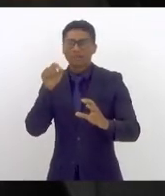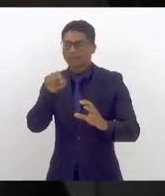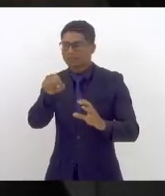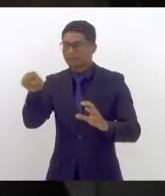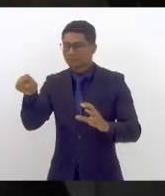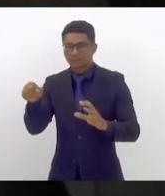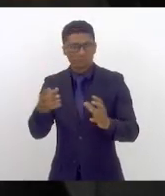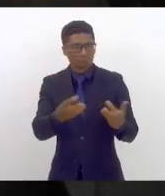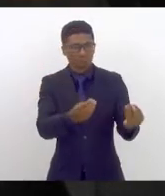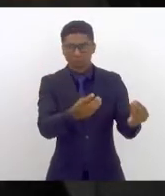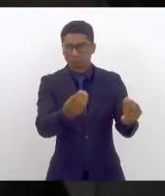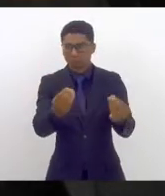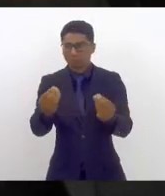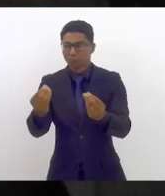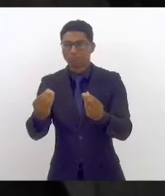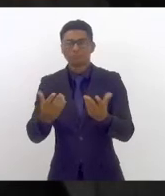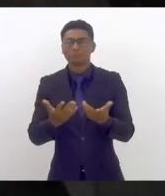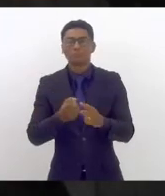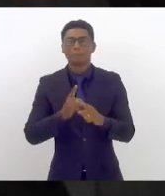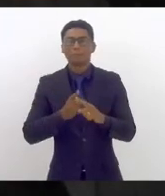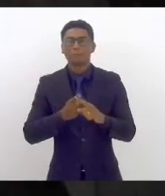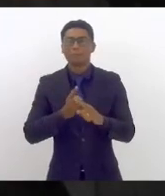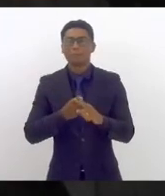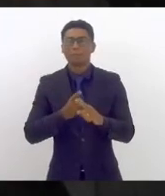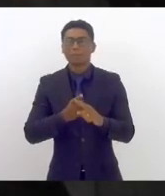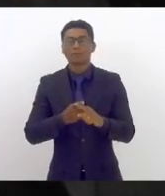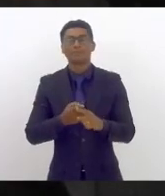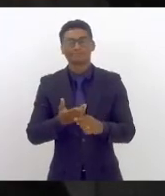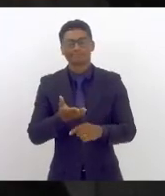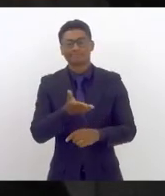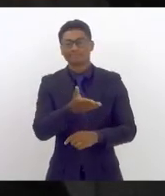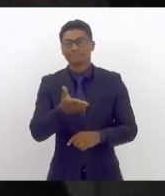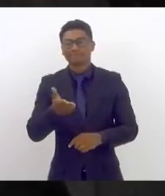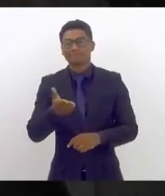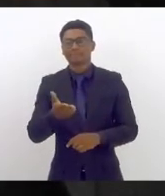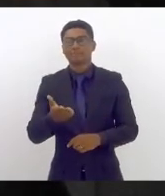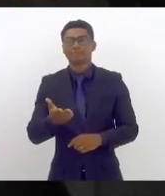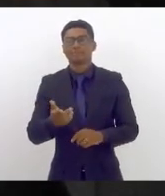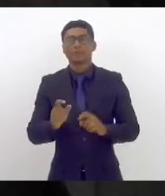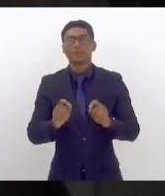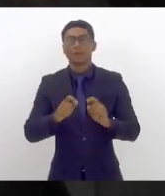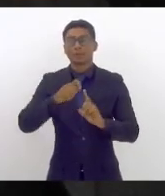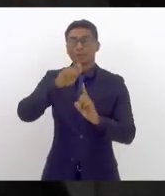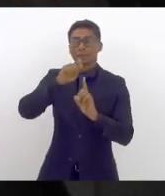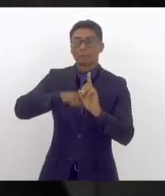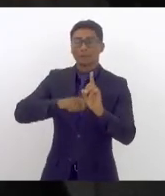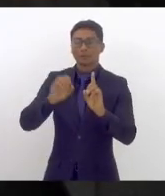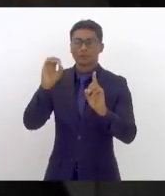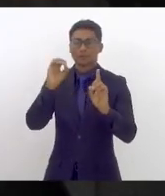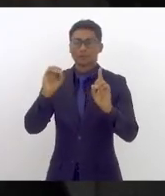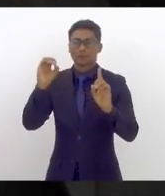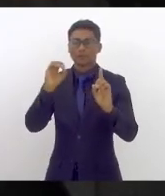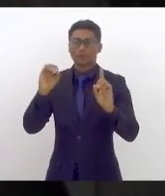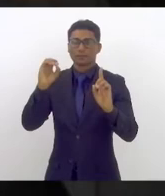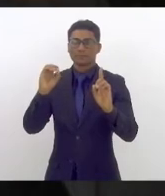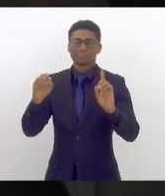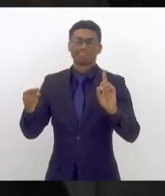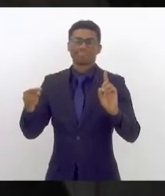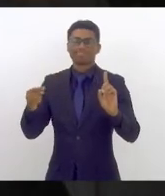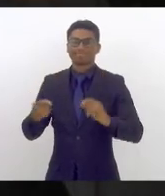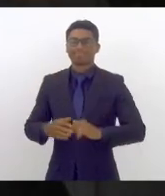como um chamamento para importância do mês de outubro